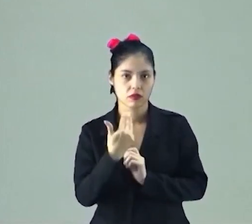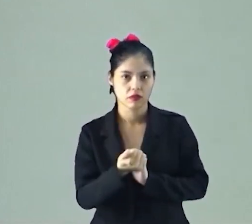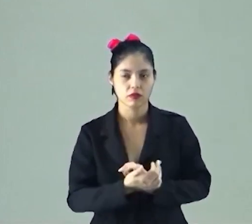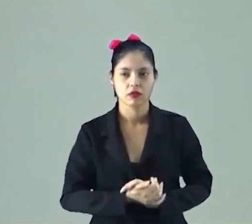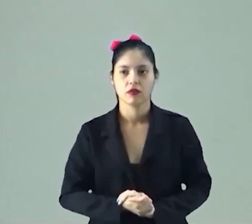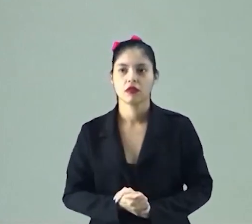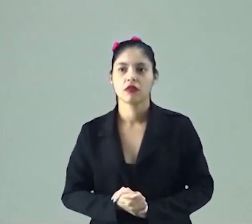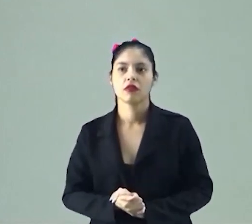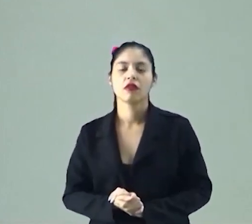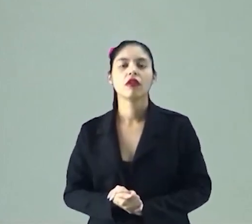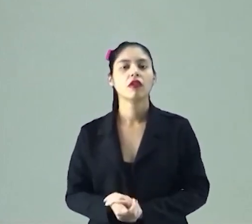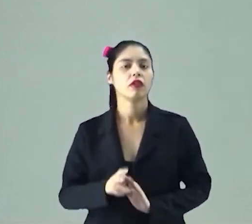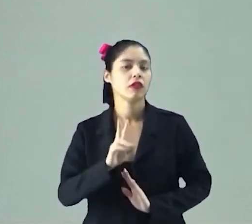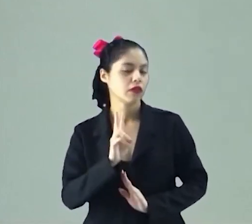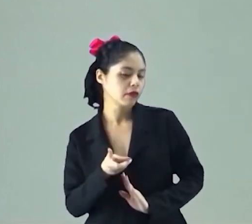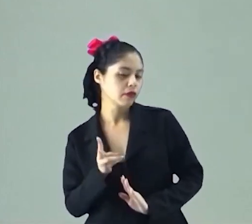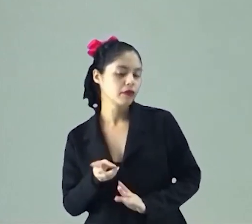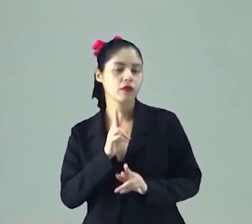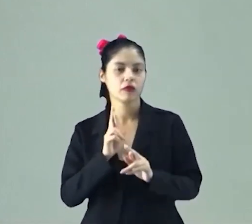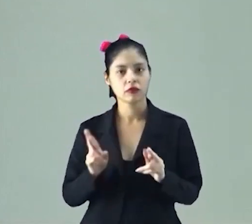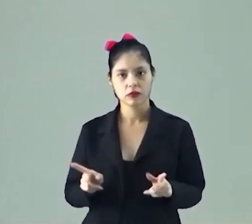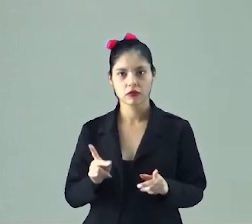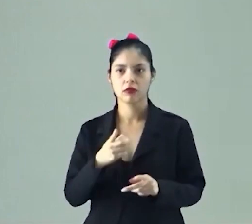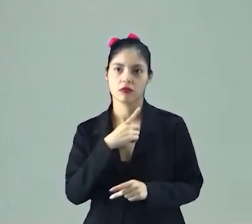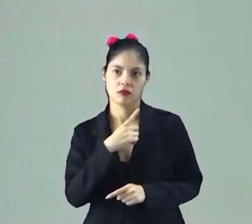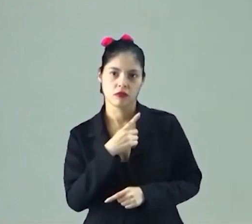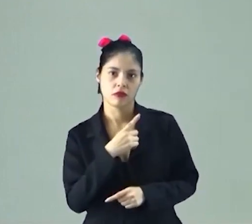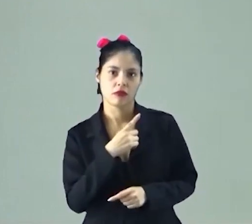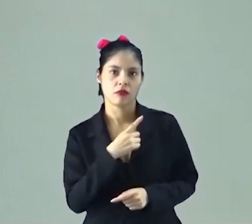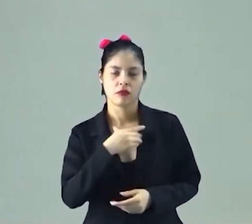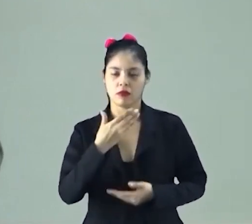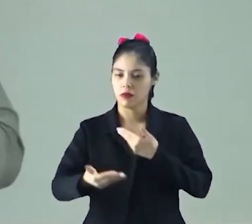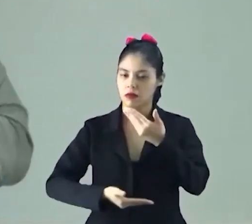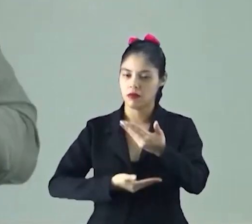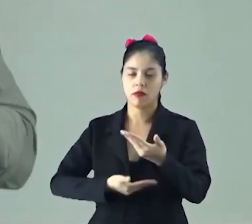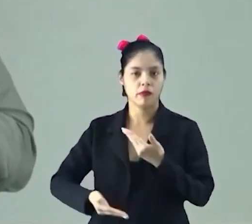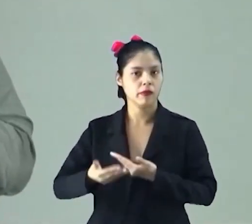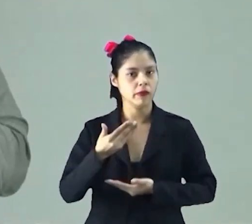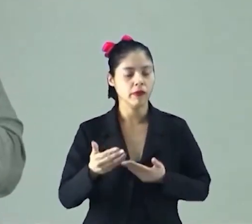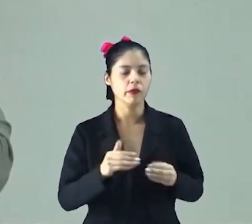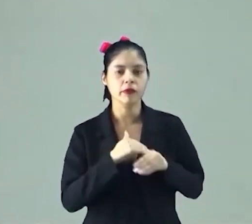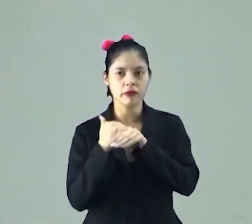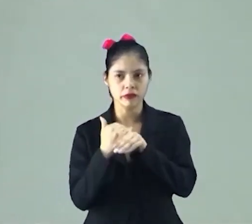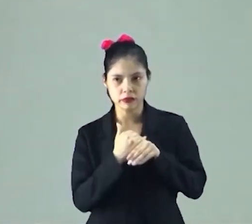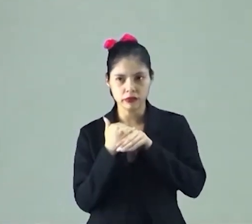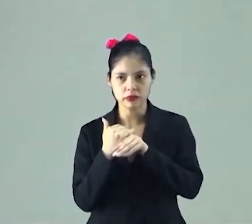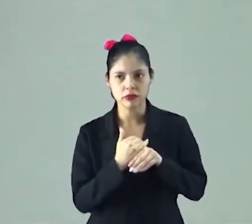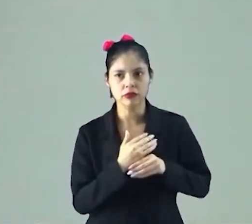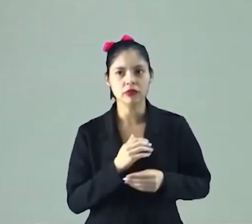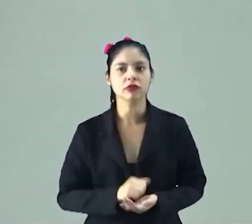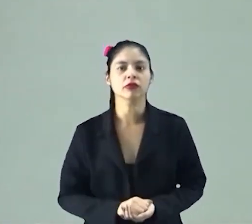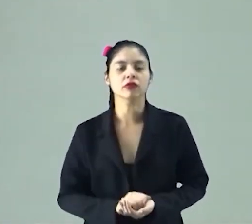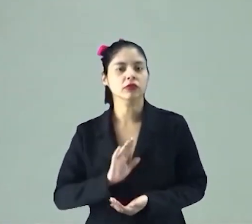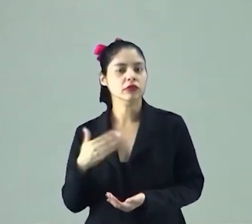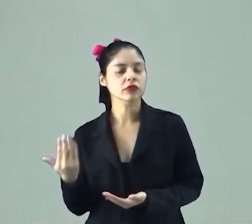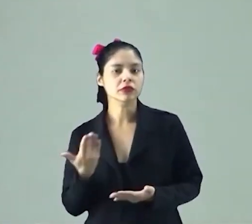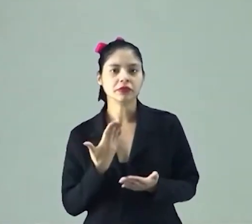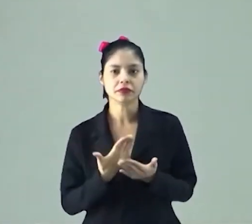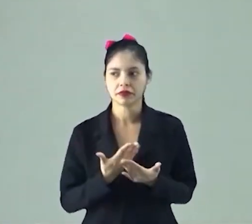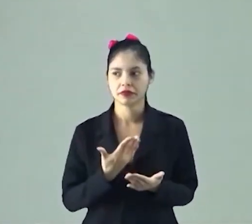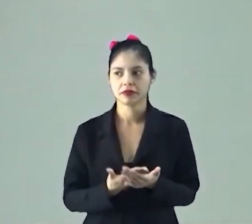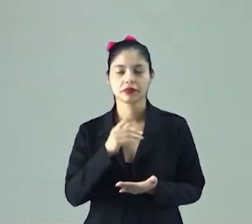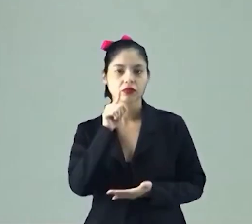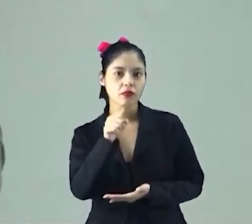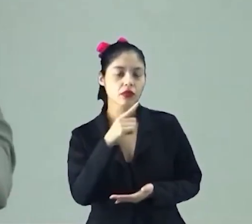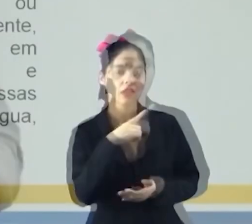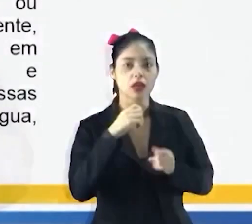bem? Mas é porque mesmo com todas as diferenças, esses organismos compartilham coisas semelhantes. Então, quando você estiver nos seus estudos,